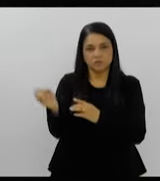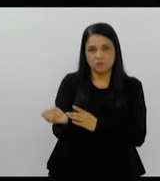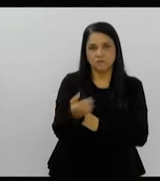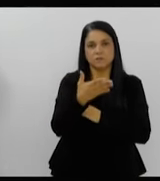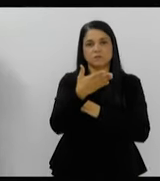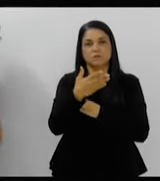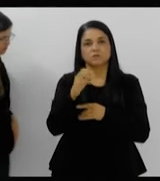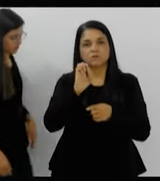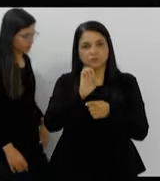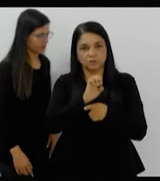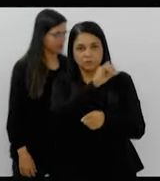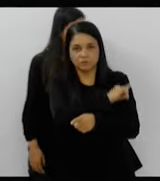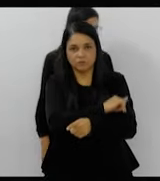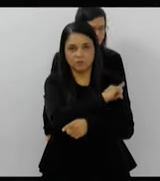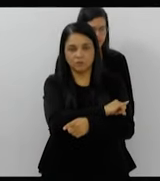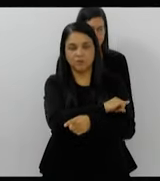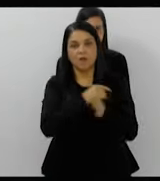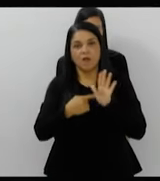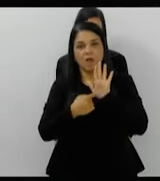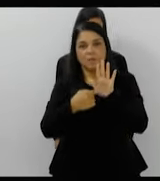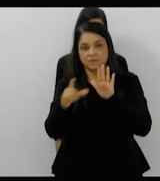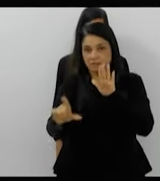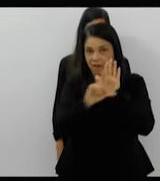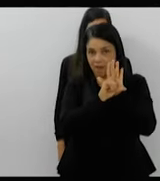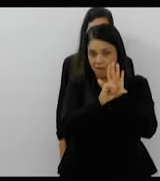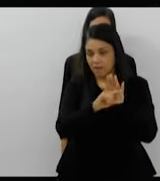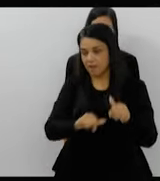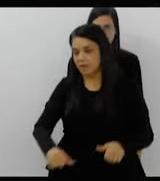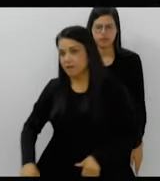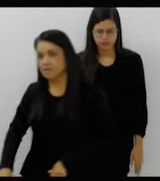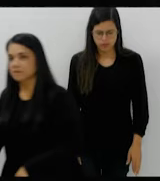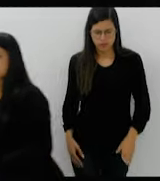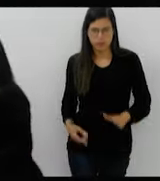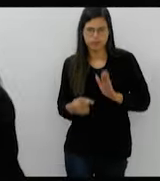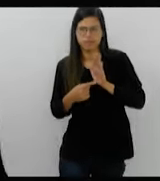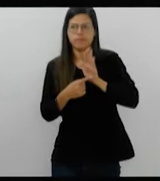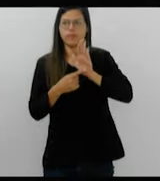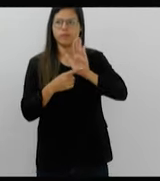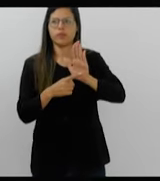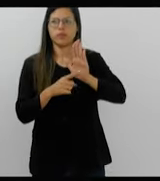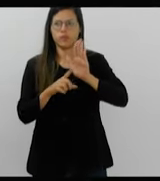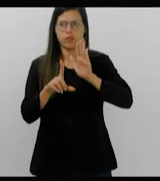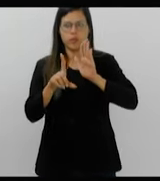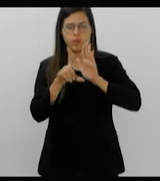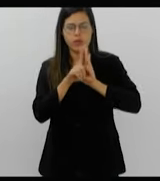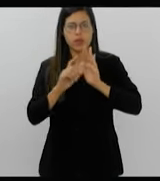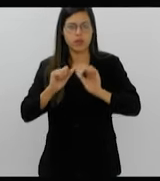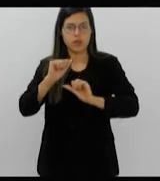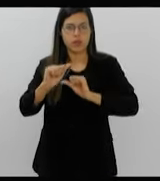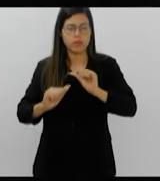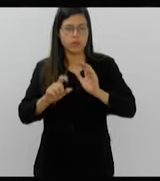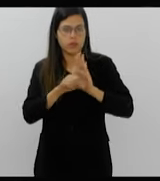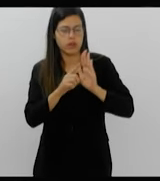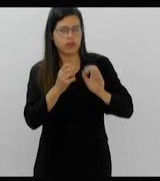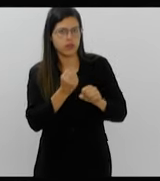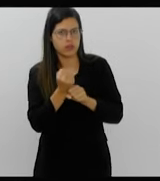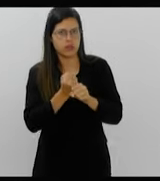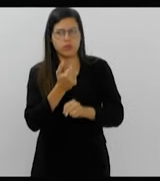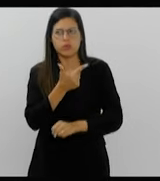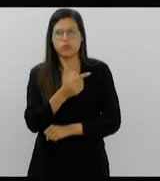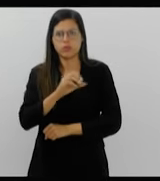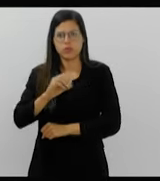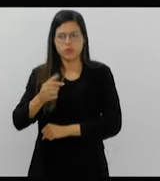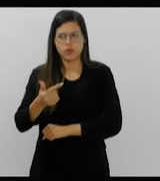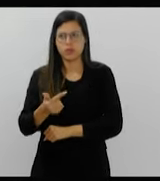no Estado do Rio de Janeiro, apresentei uma lei que altera justamente a normativa da lei de 2002, estabelecendo, portanto,